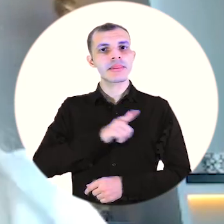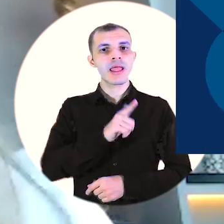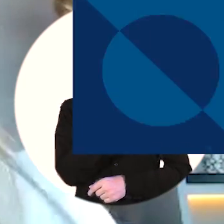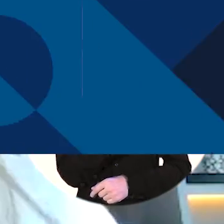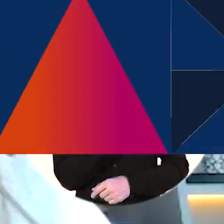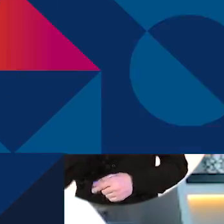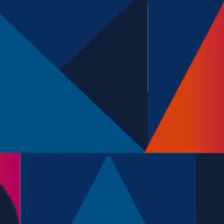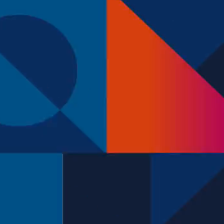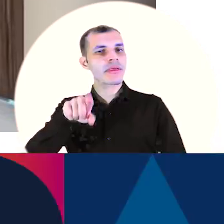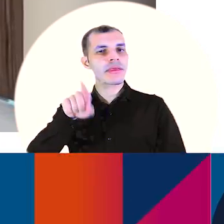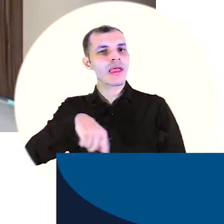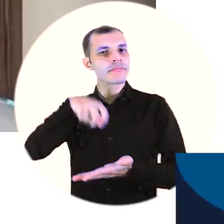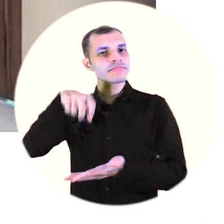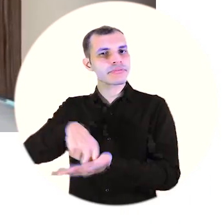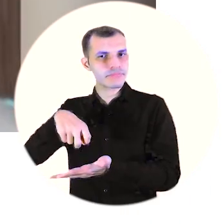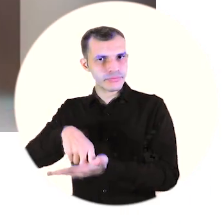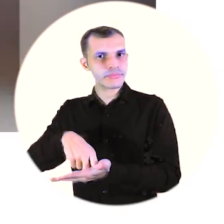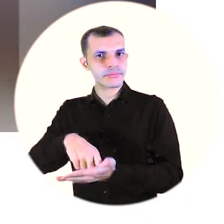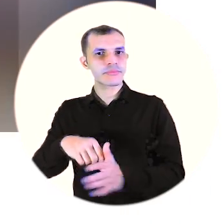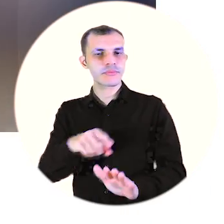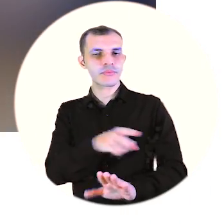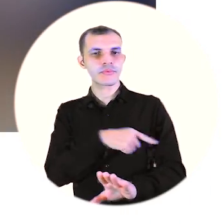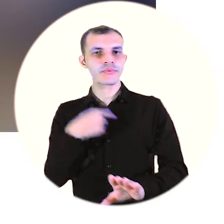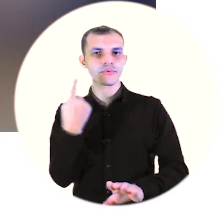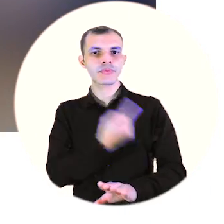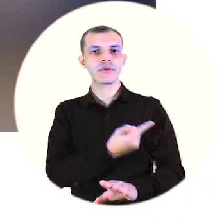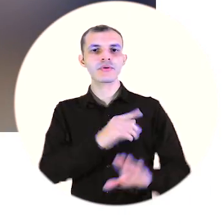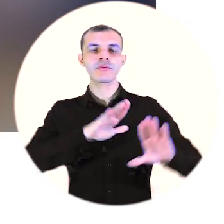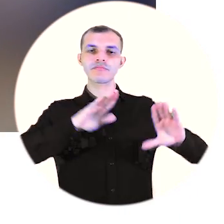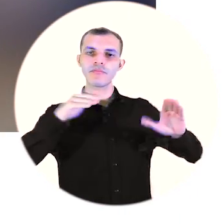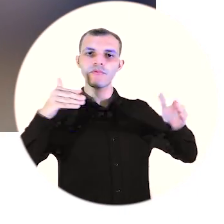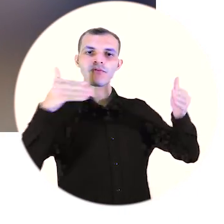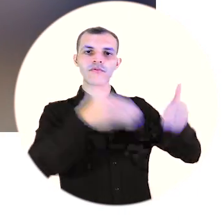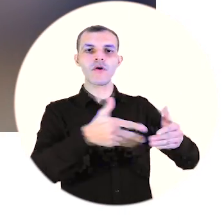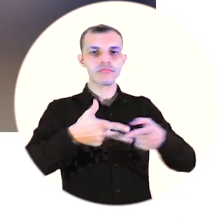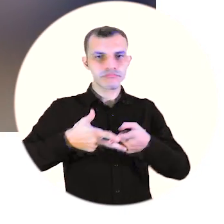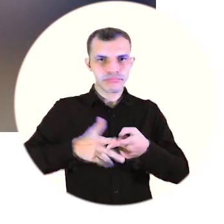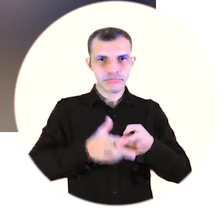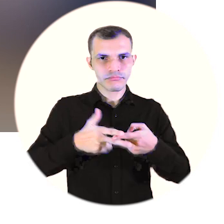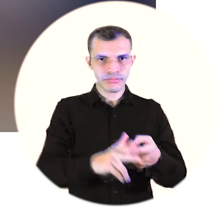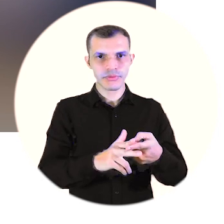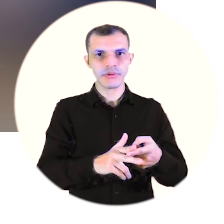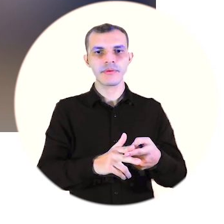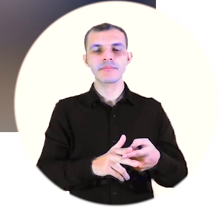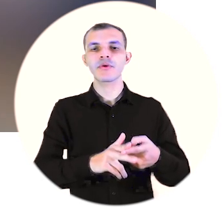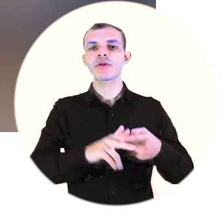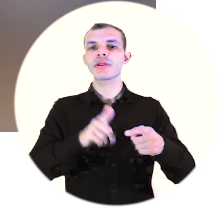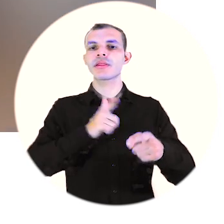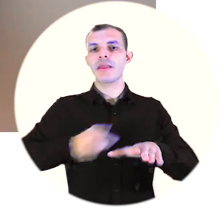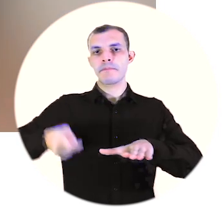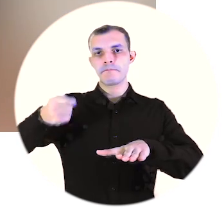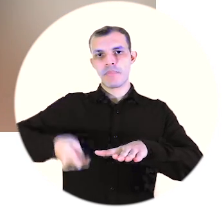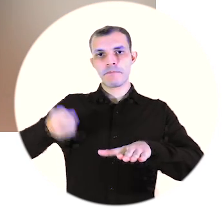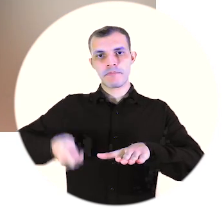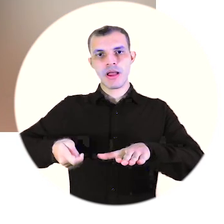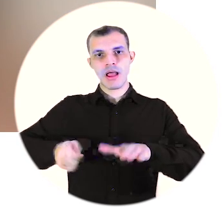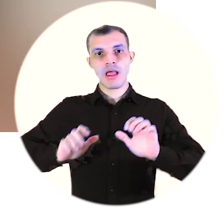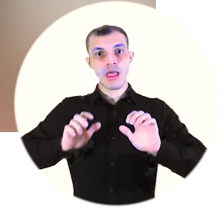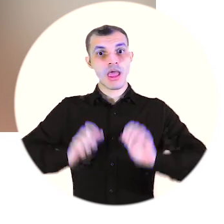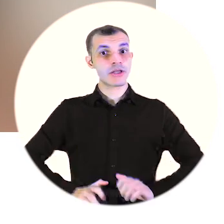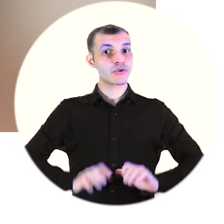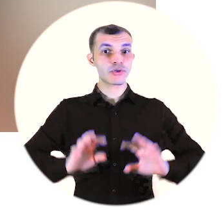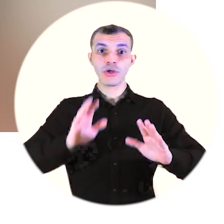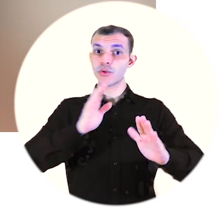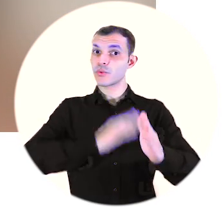das correções, né? Essa gestão a gente primou por fazer a correção em todos os tribunais de